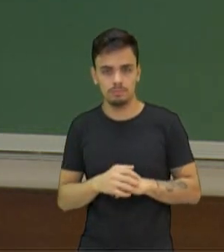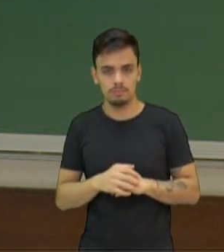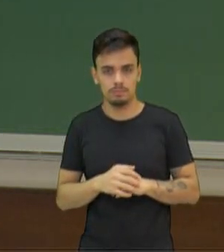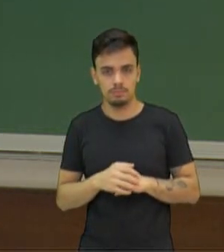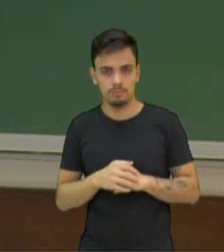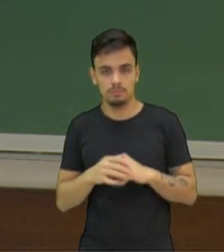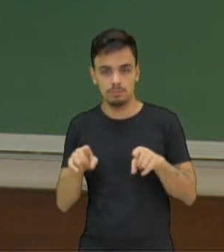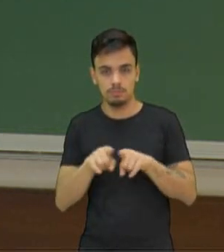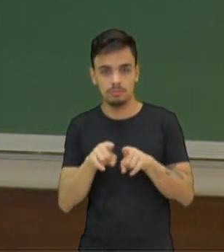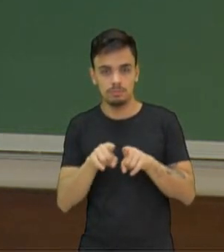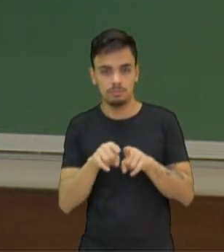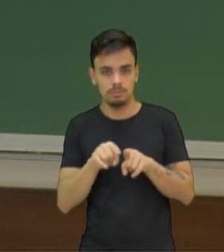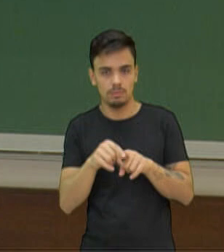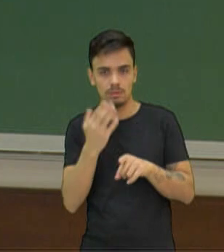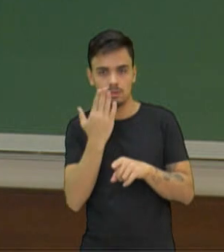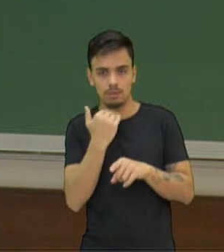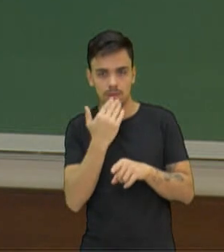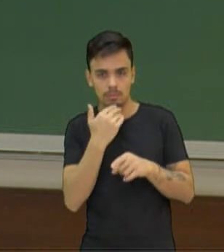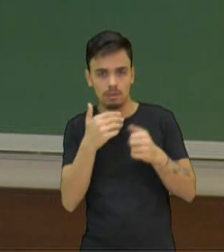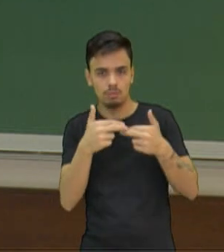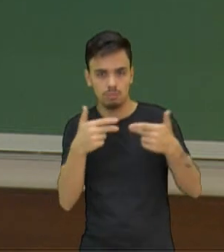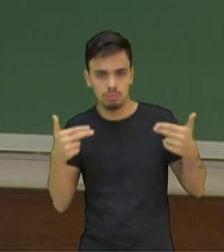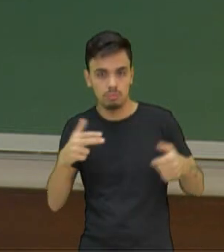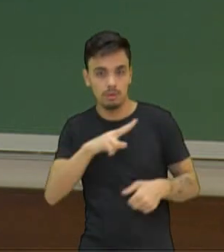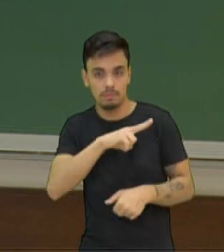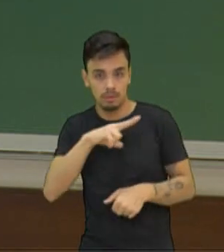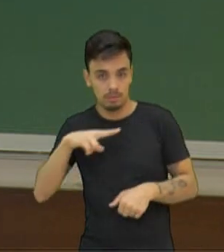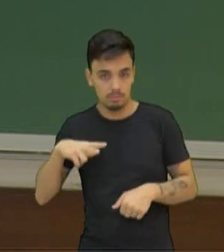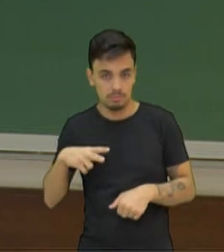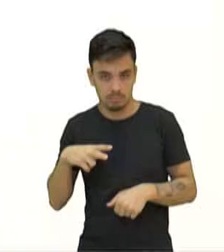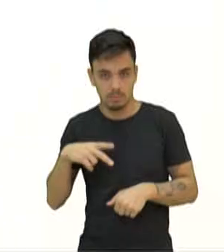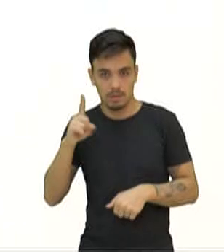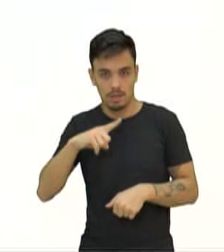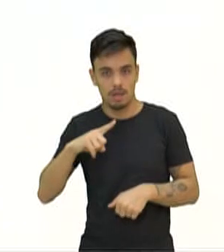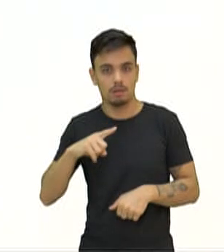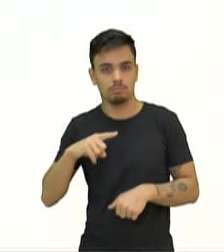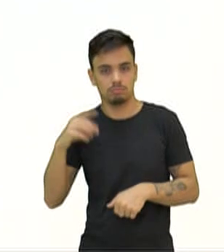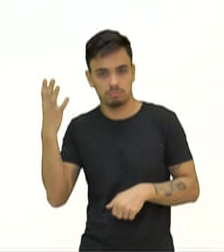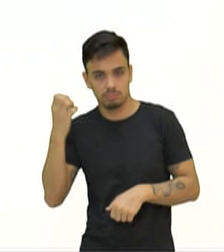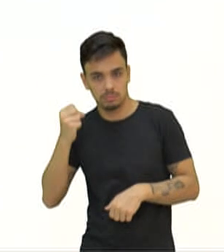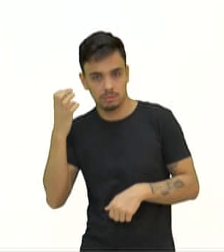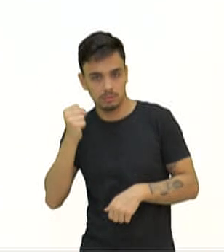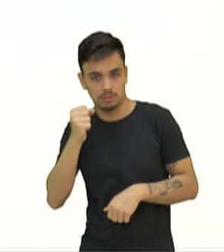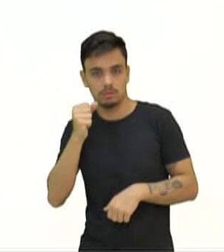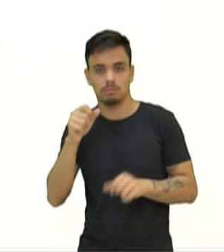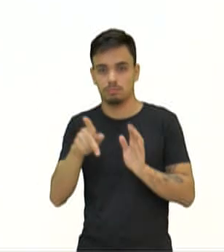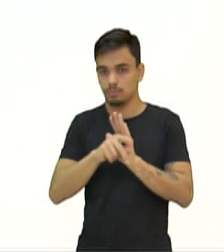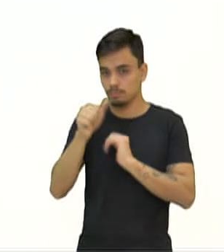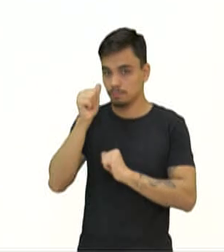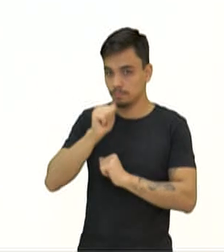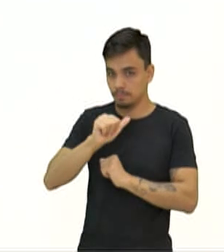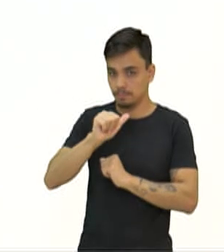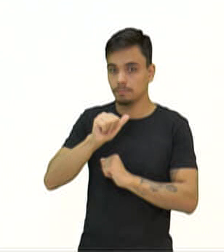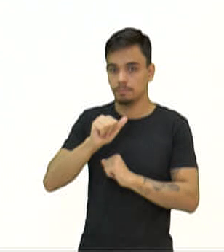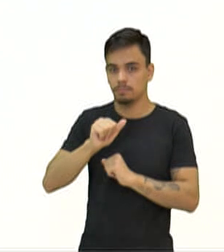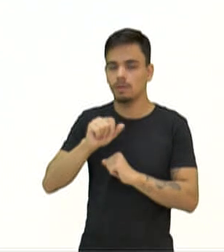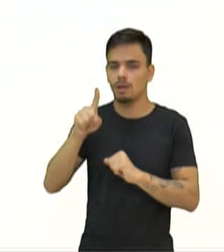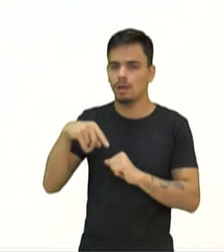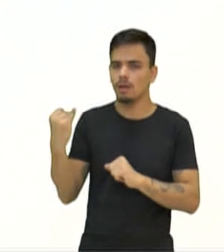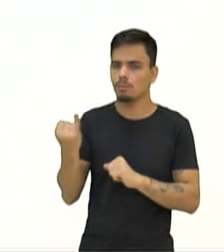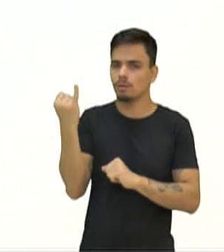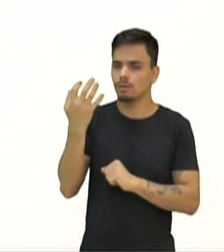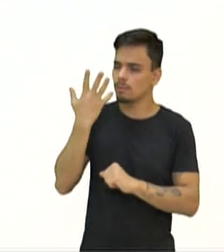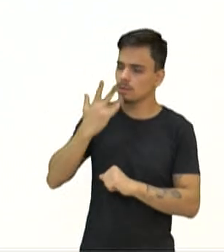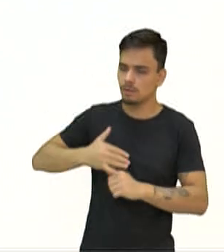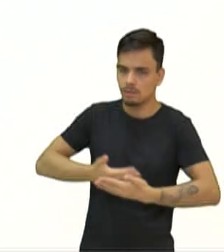mais nutritivo alimento, né, que é o leite materno. Tá? O leite materno ele é importante não só para a criança, quanto para a mãe também. A